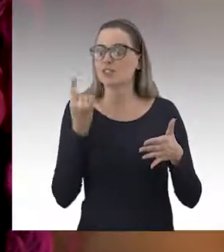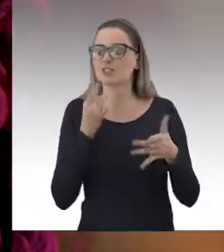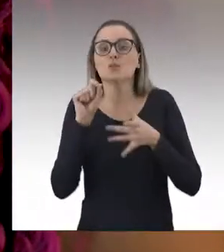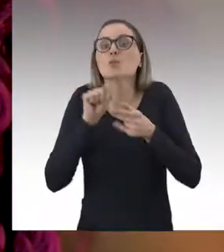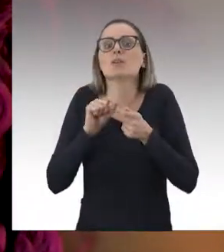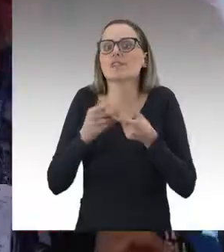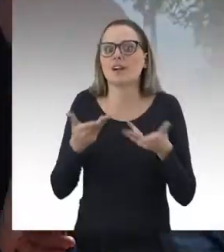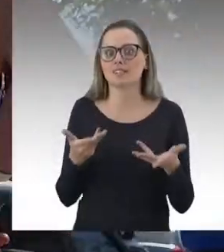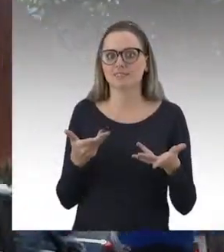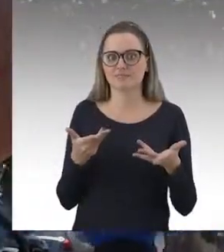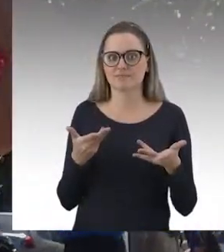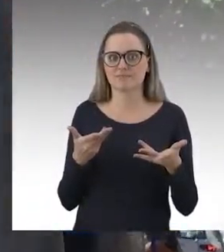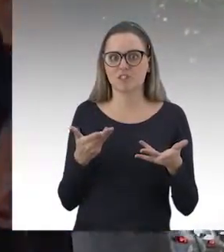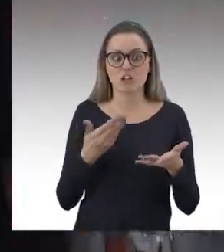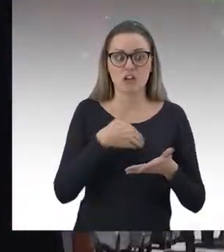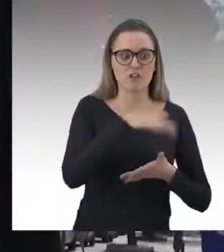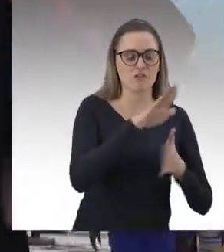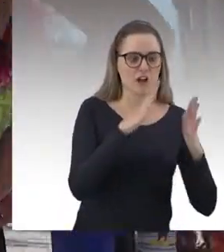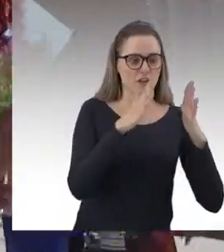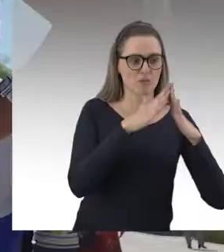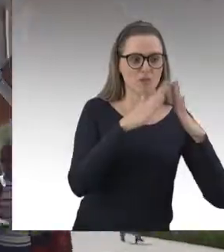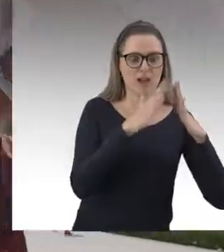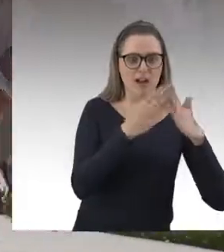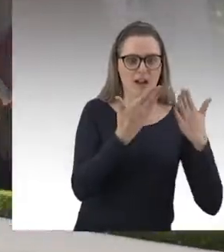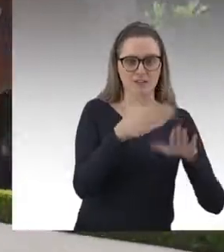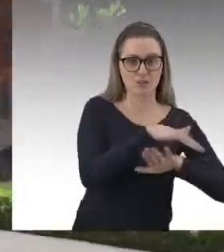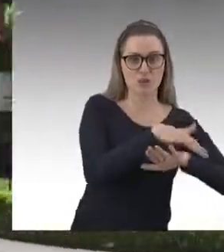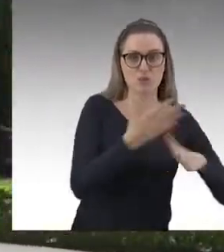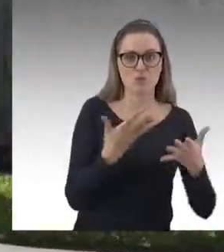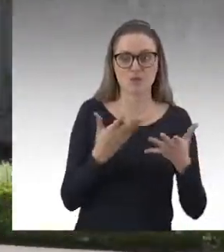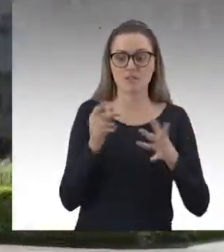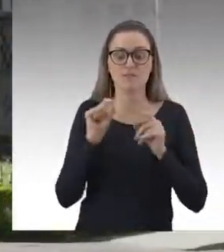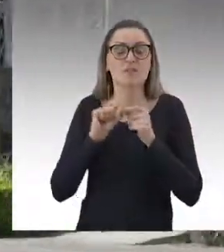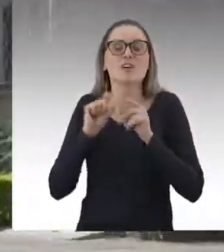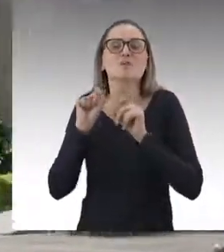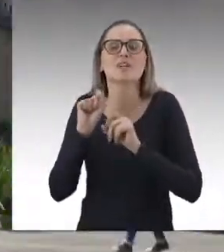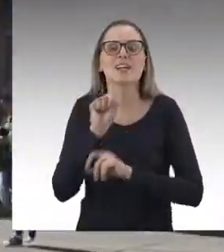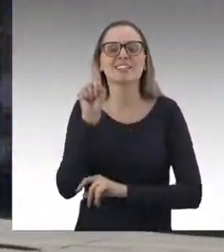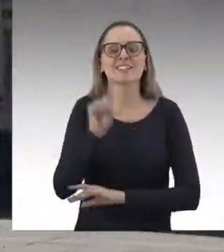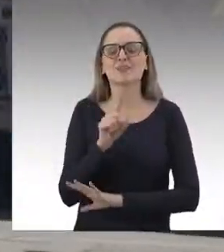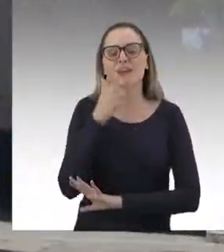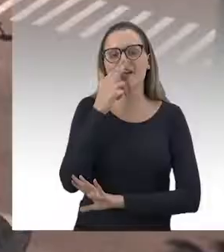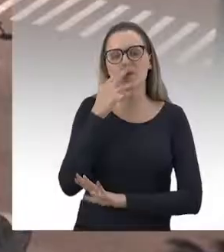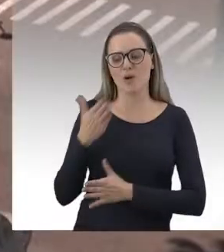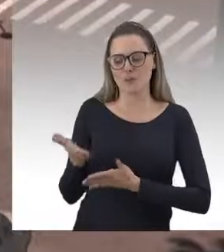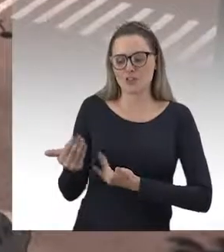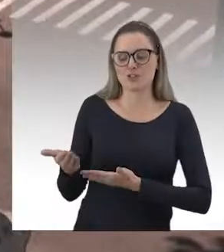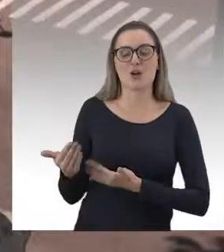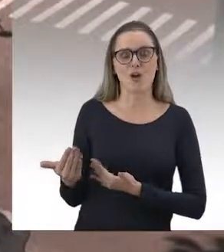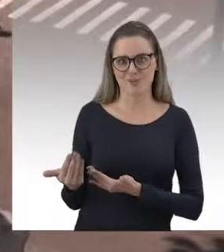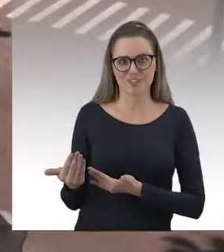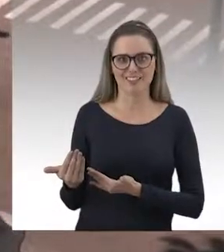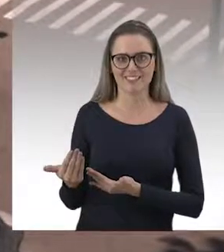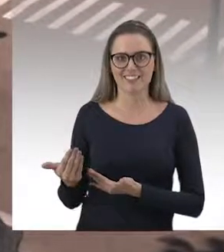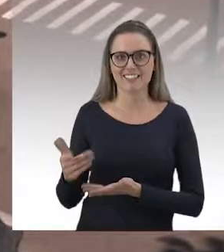vai fazer? Tu vai pra um albergue? Tu vai pra onde? Não é que nem outros adolescentes que têm